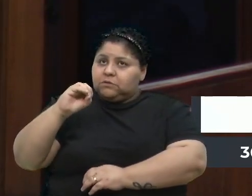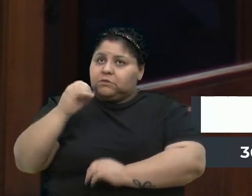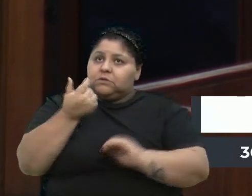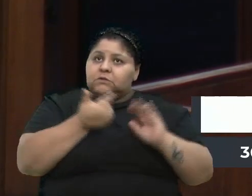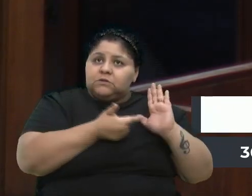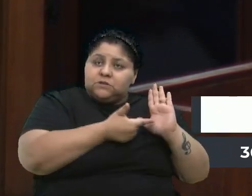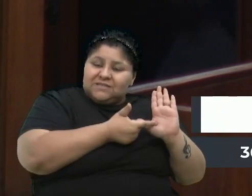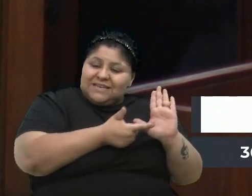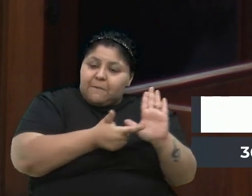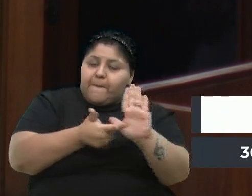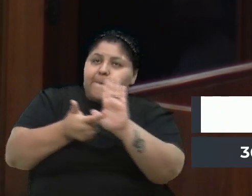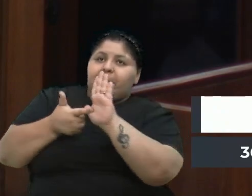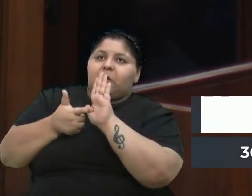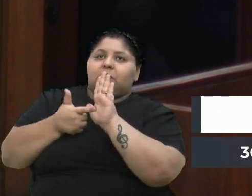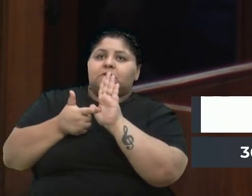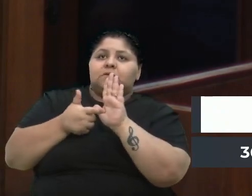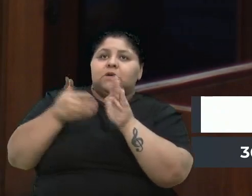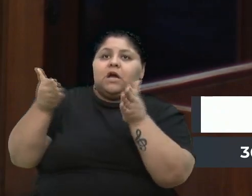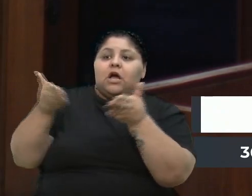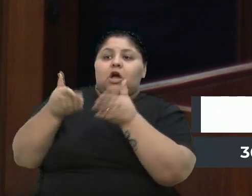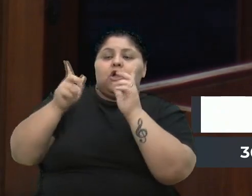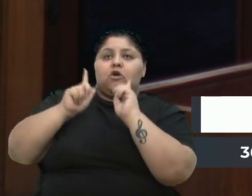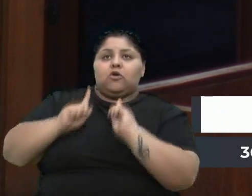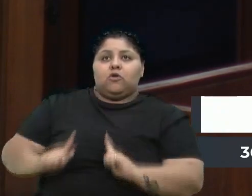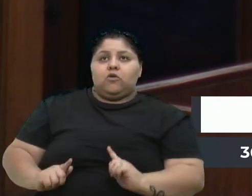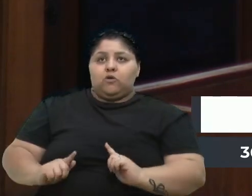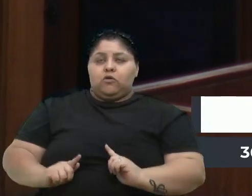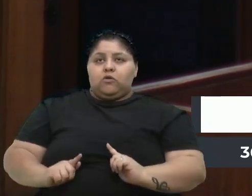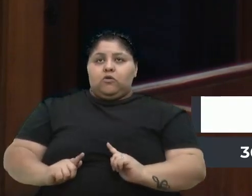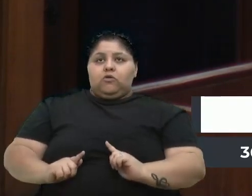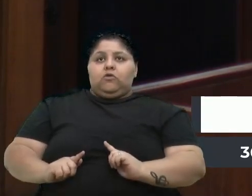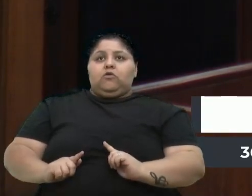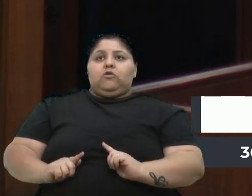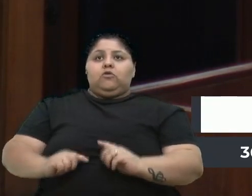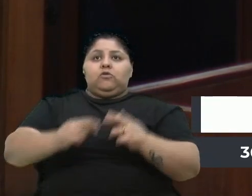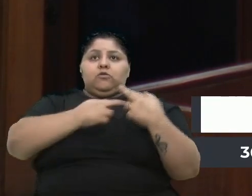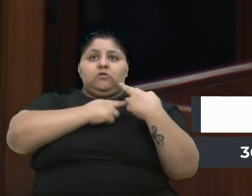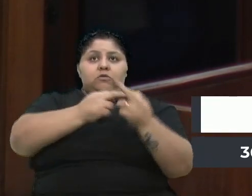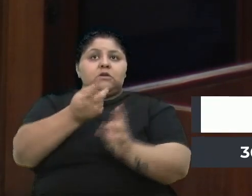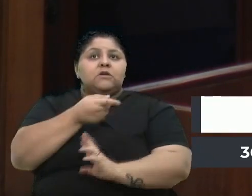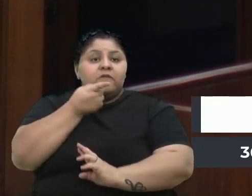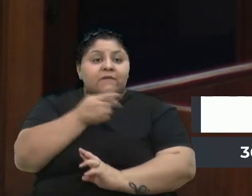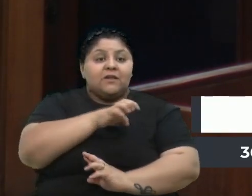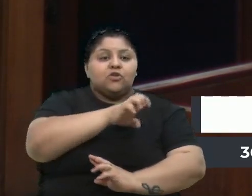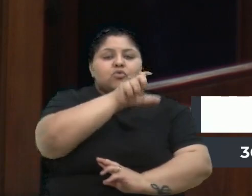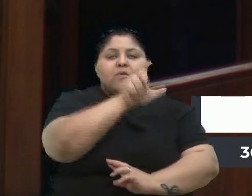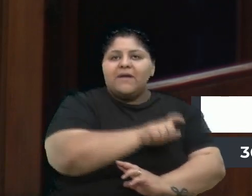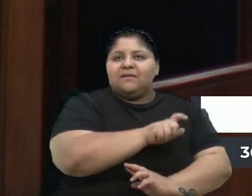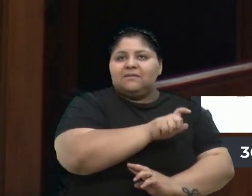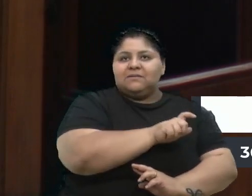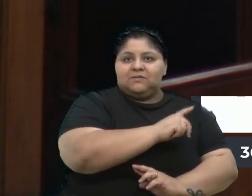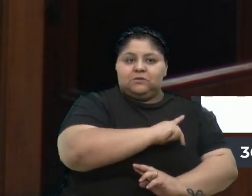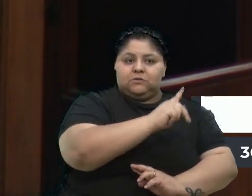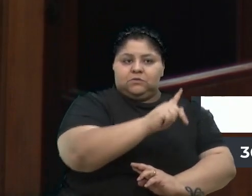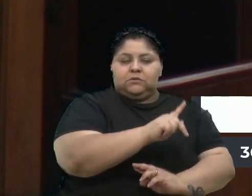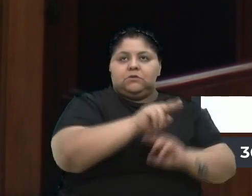apresente pareceres dessa atual gestão a respeito das falas do ex-presidente José Quadros